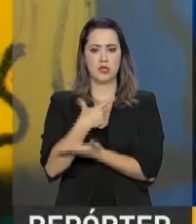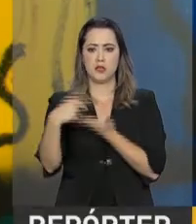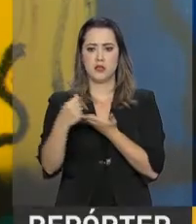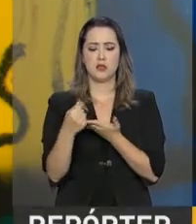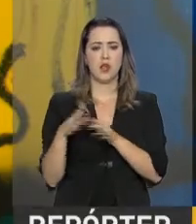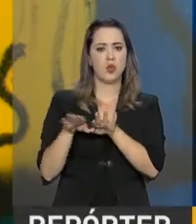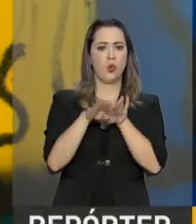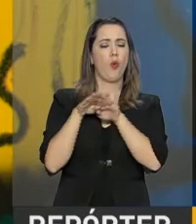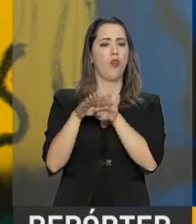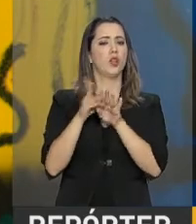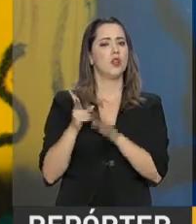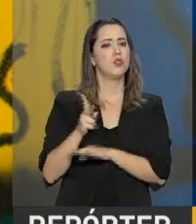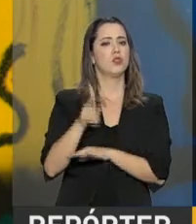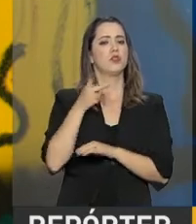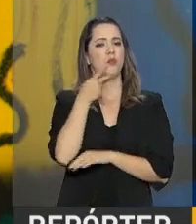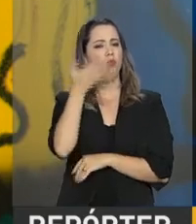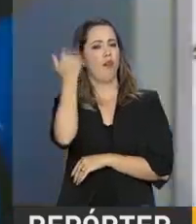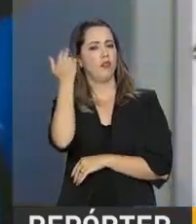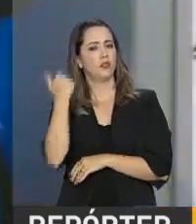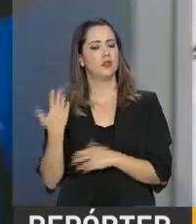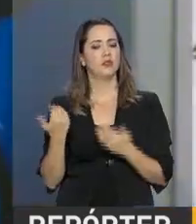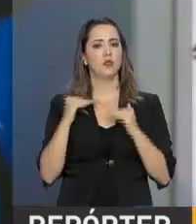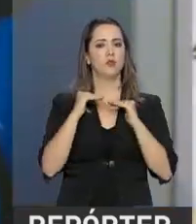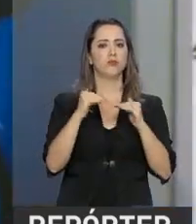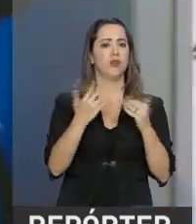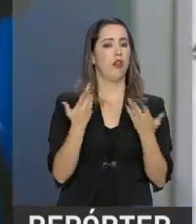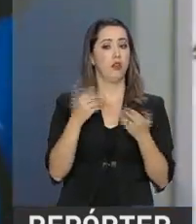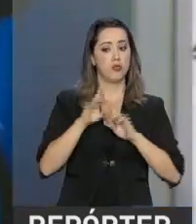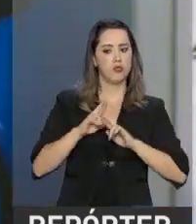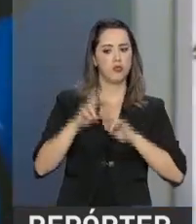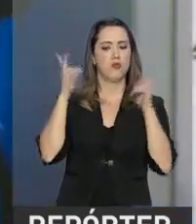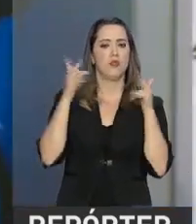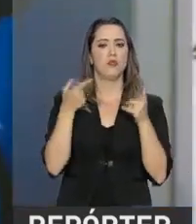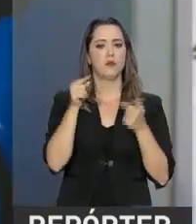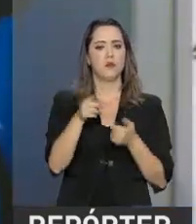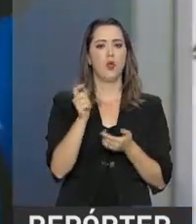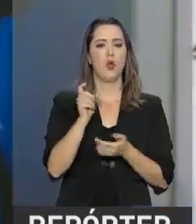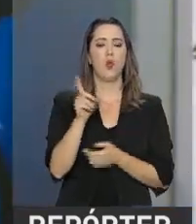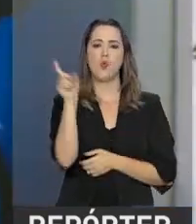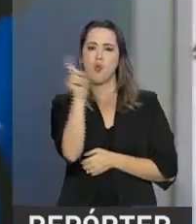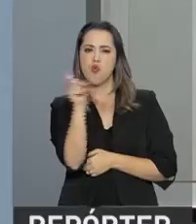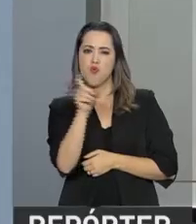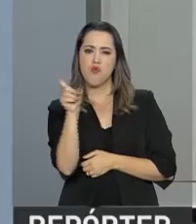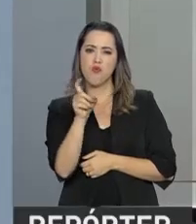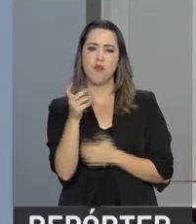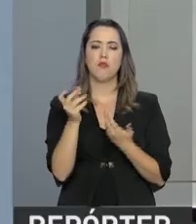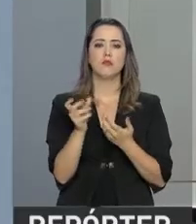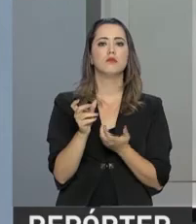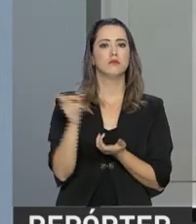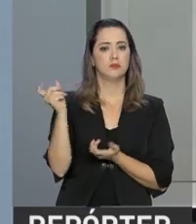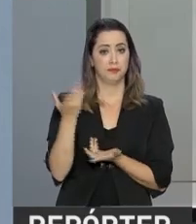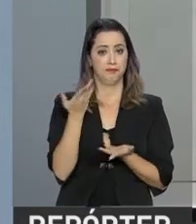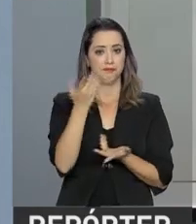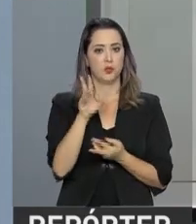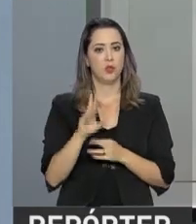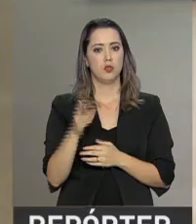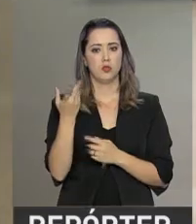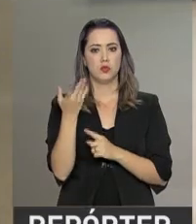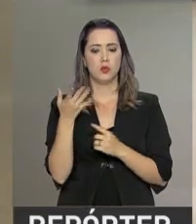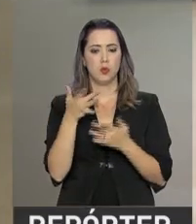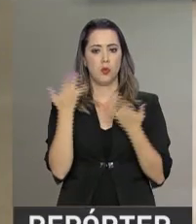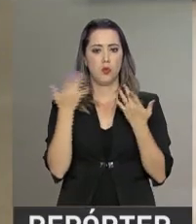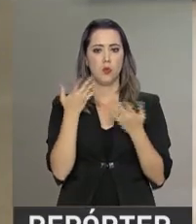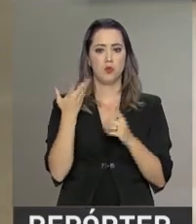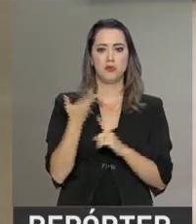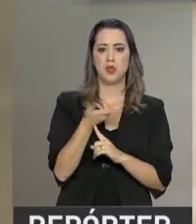igualdade de sequer naquela época assim o uso do grafite do dois têm entre uma pintura e outra